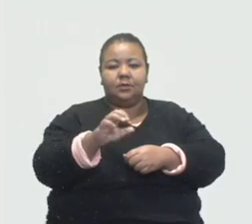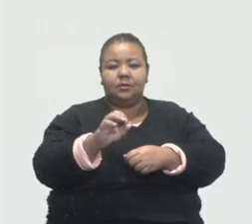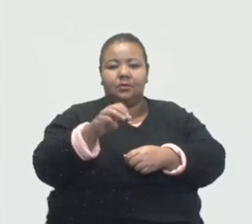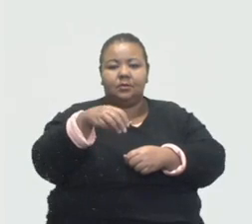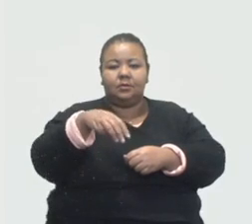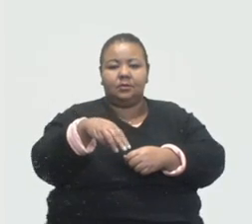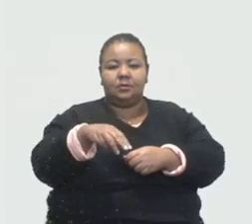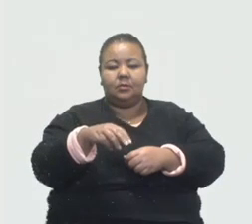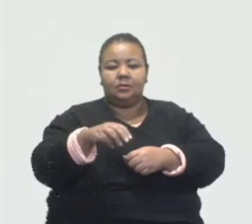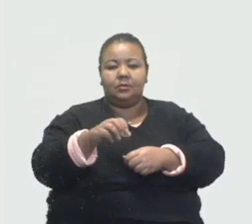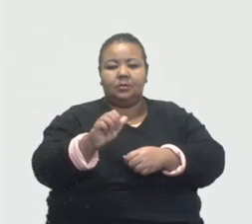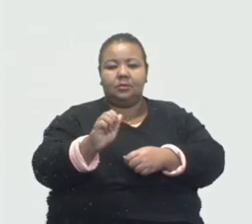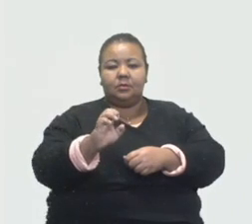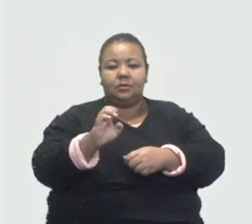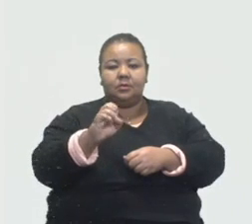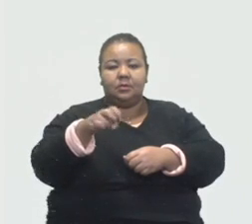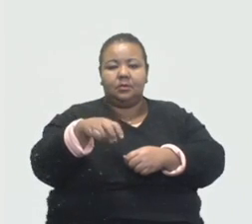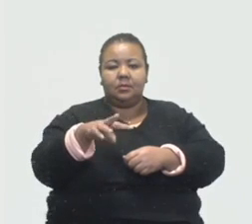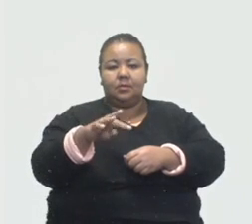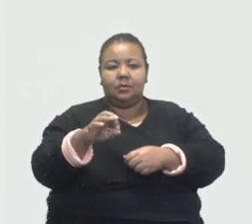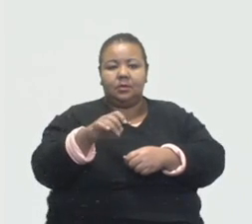aplicando operações elementares